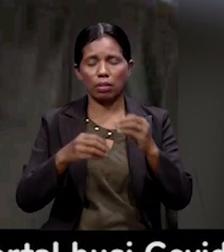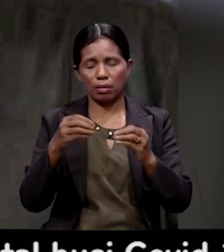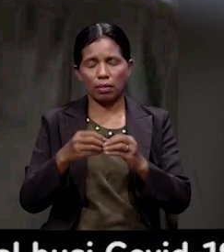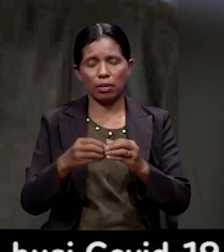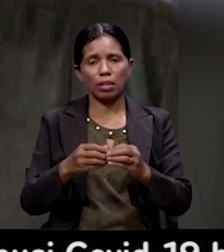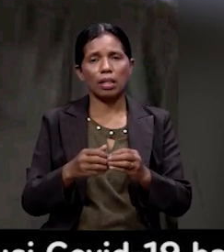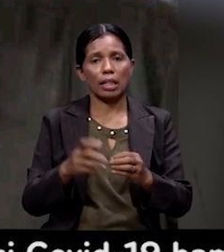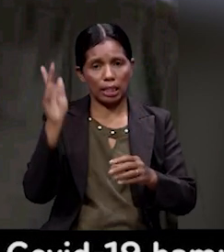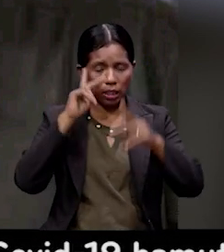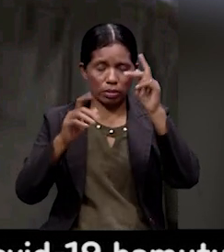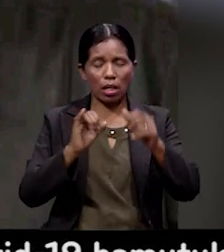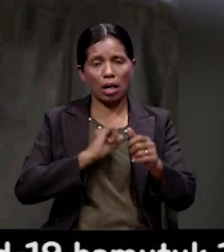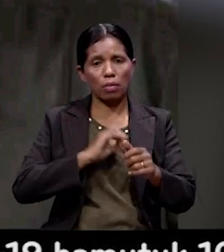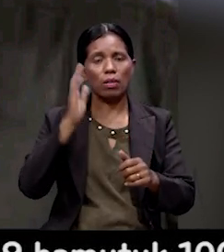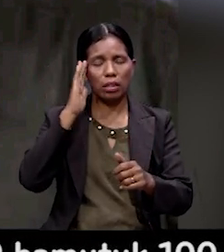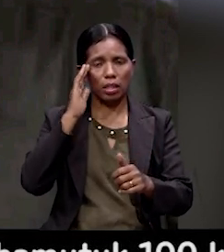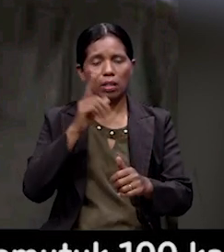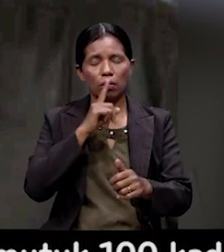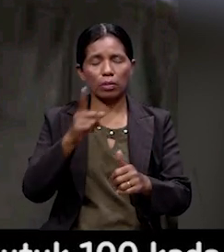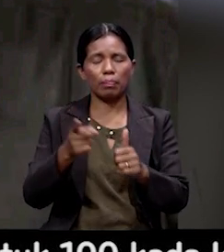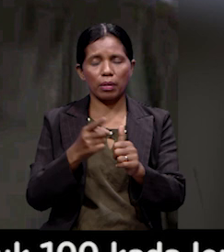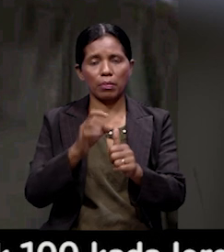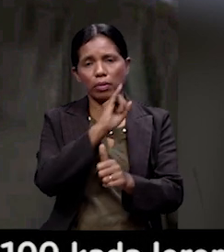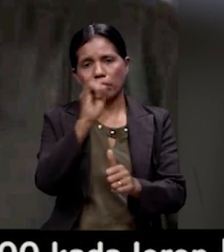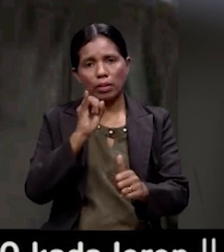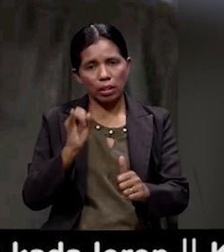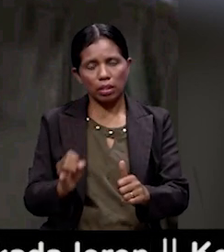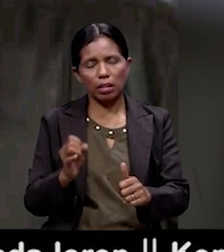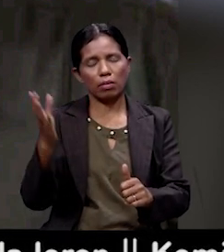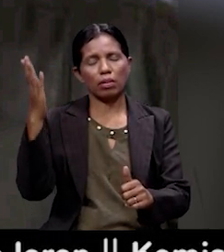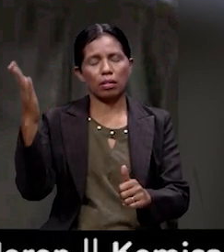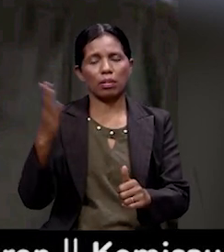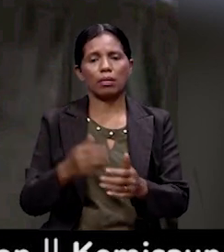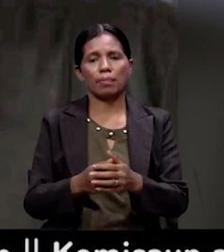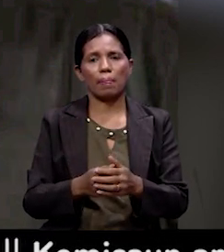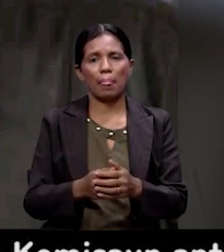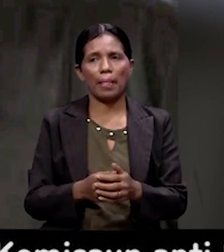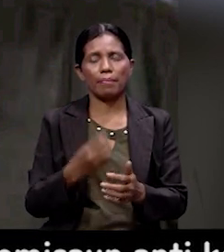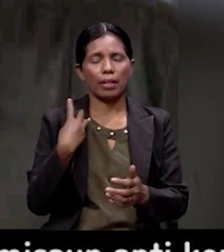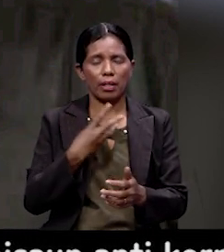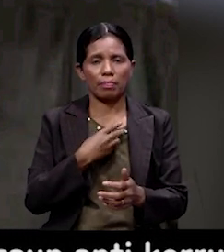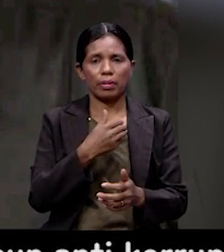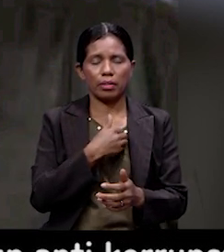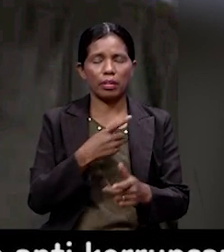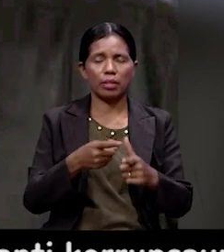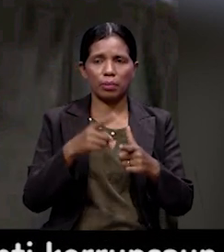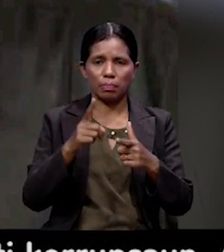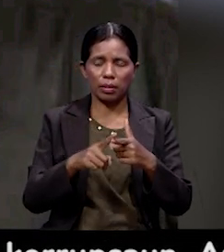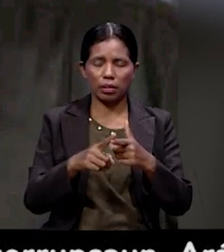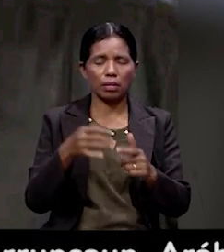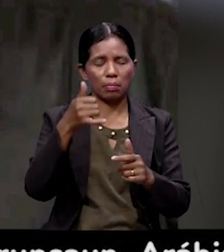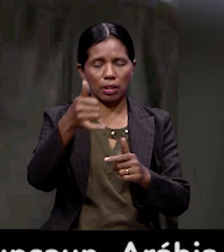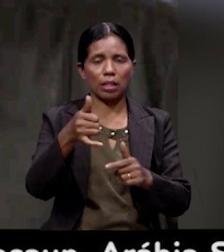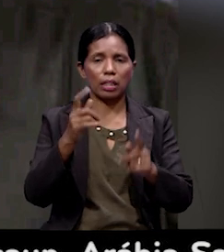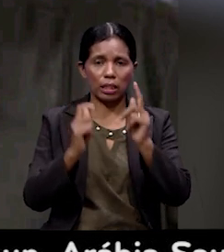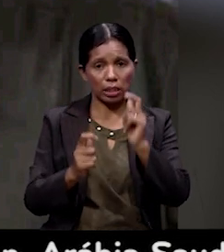kami entertainment tu kata. Ini primer interogatori, ini proses primer interogatori ni, bapak proses ni, kami tidak punya punishment. Lepas itu kami tribunal,